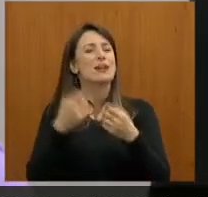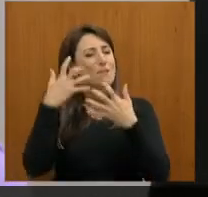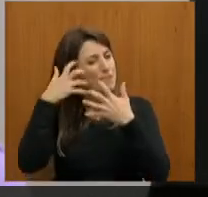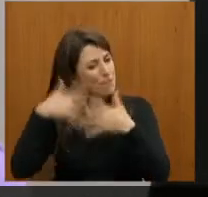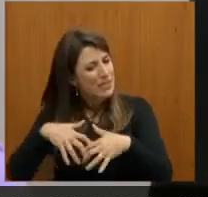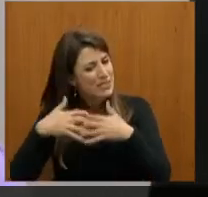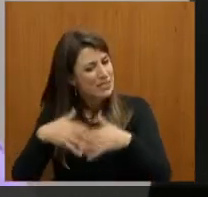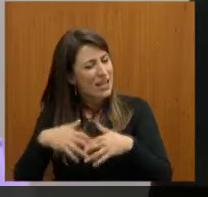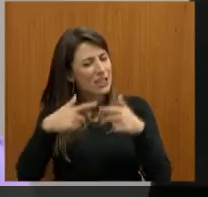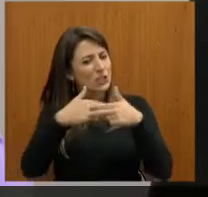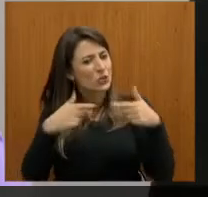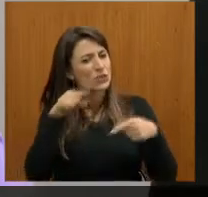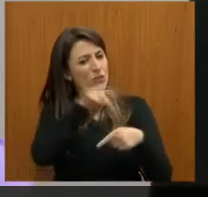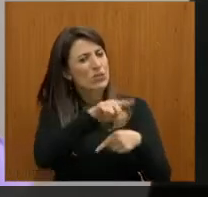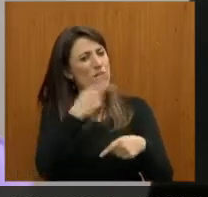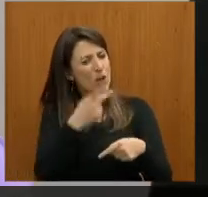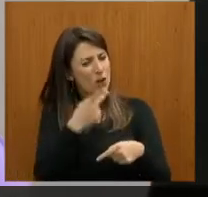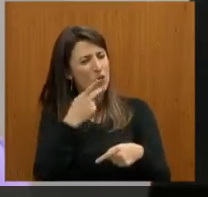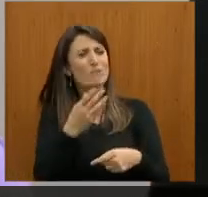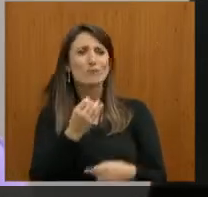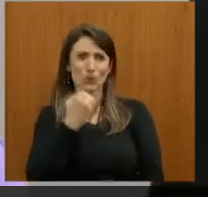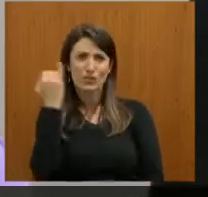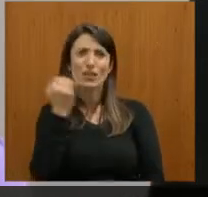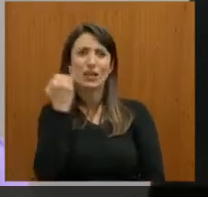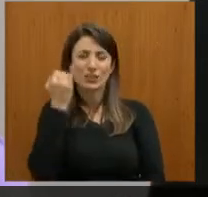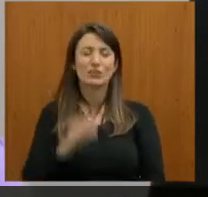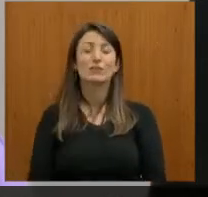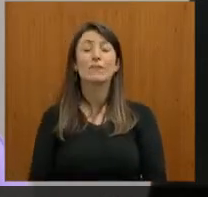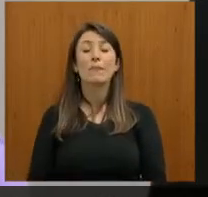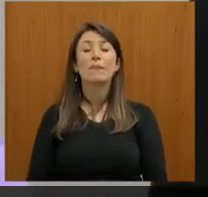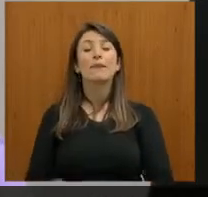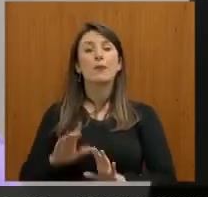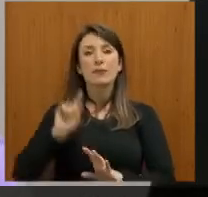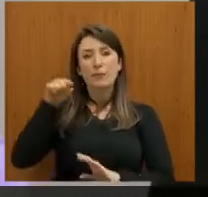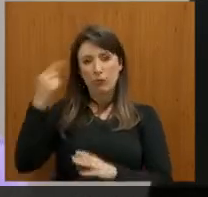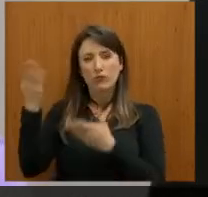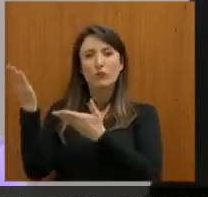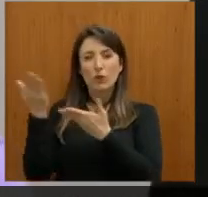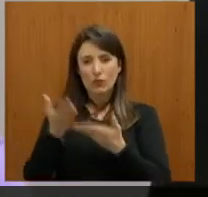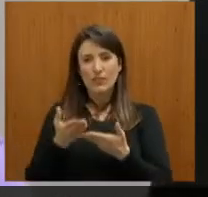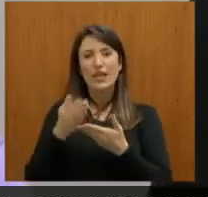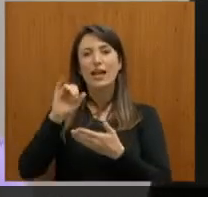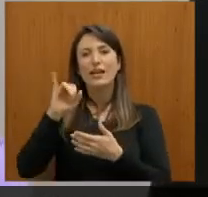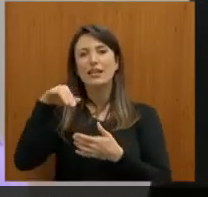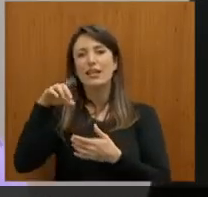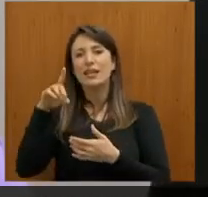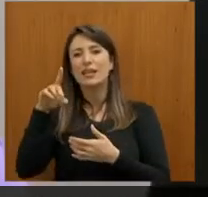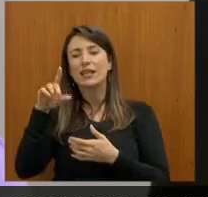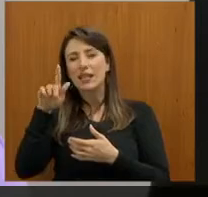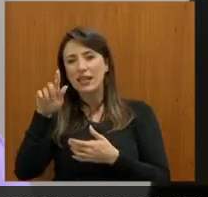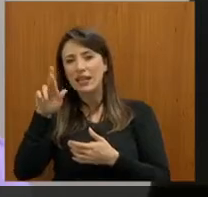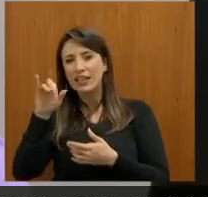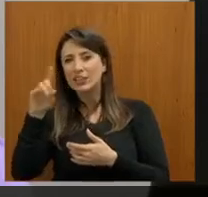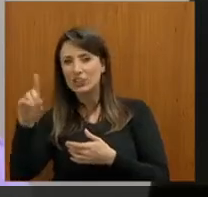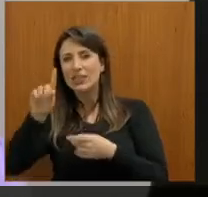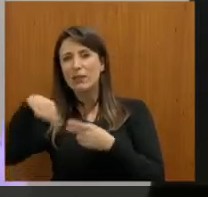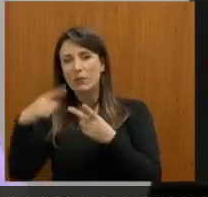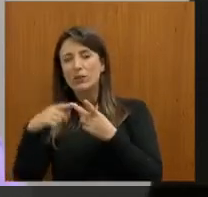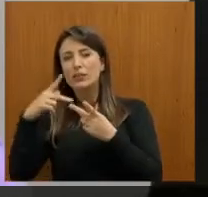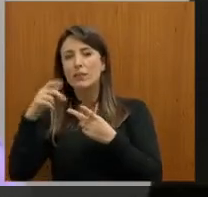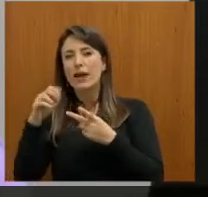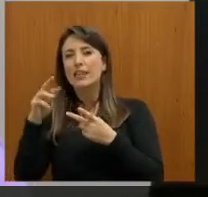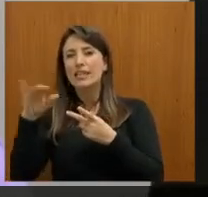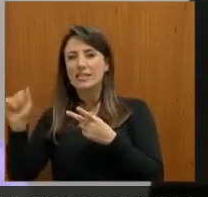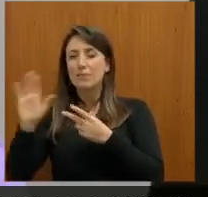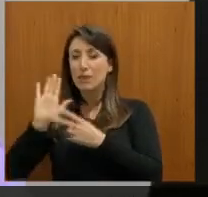você tá trazendo que é muito importante o gente antes de eu passar para Doutora Ingrid depois eu vou passar para Doutora Patrícia para a gente poder encerrar eu vou